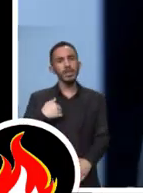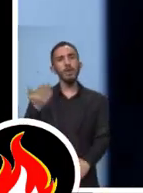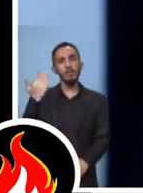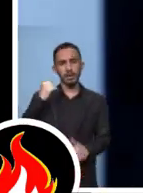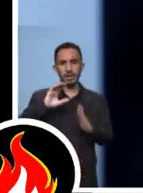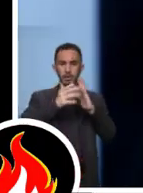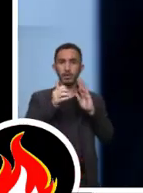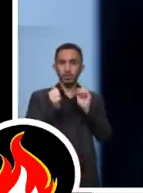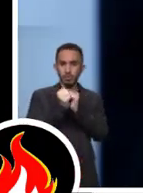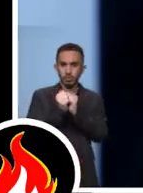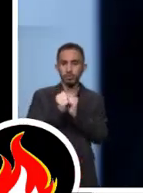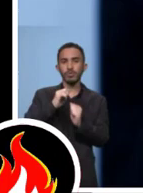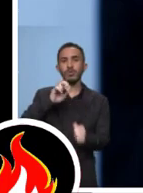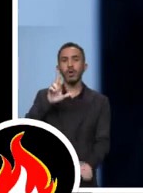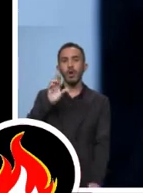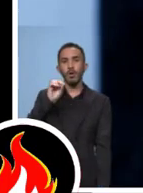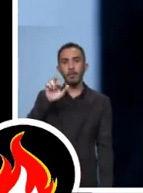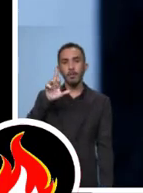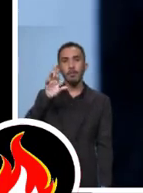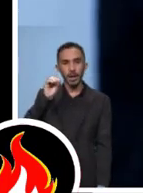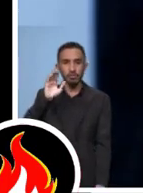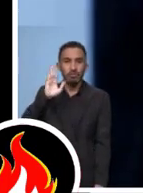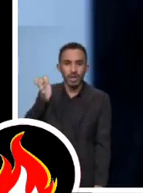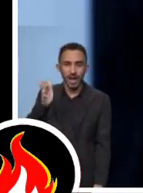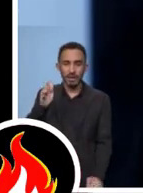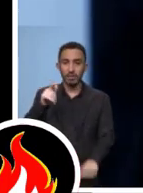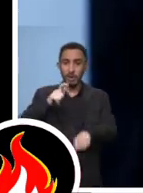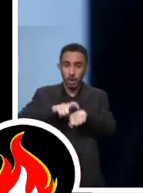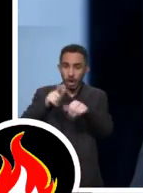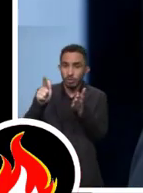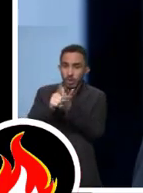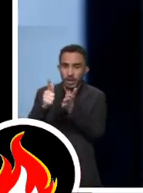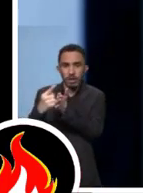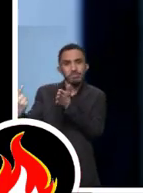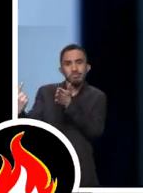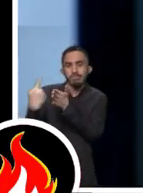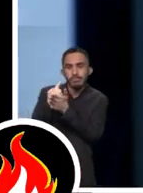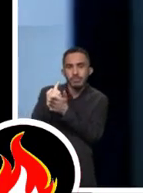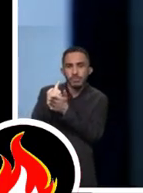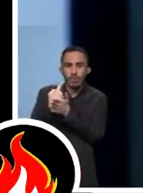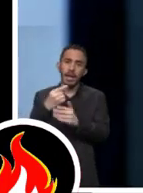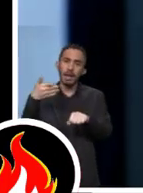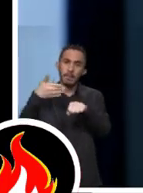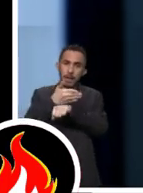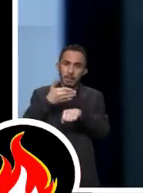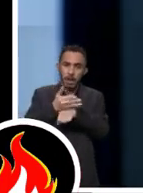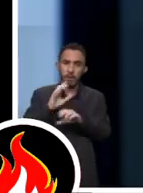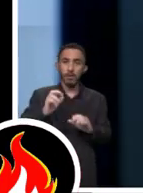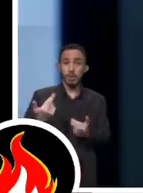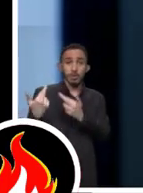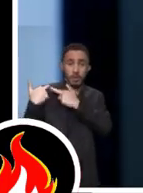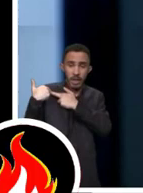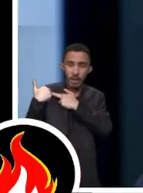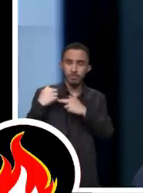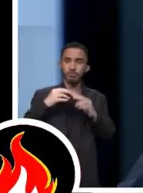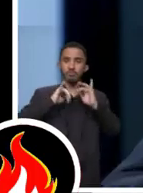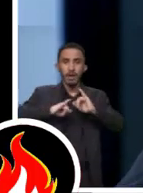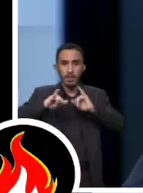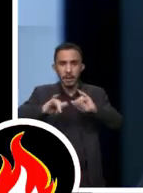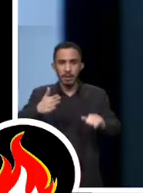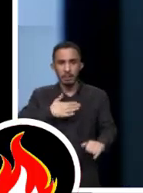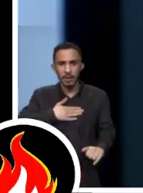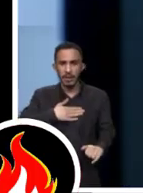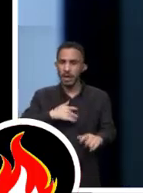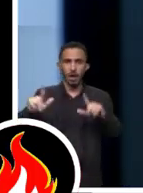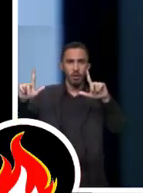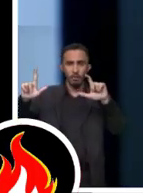Roberto e quando a imprensa perguntou para mim se ele fazia parte da coordenação da minha campanha eu falei não tanto é